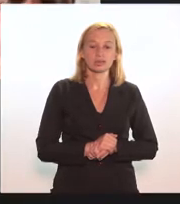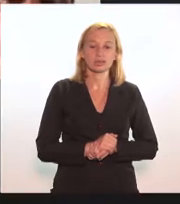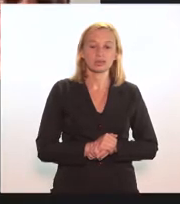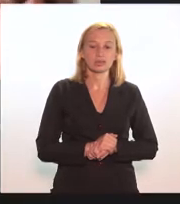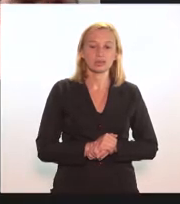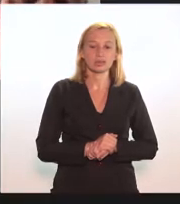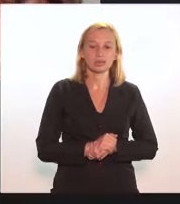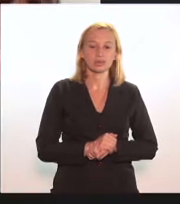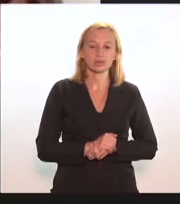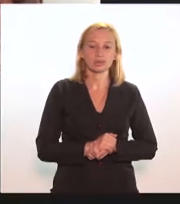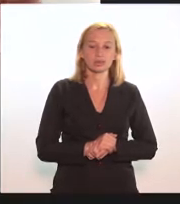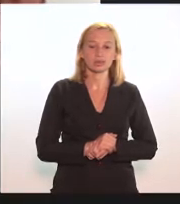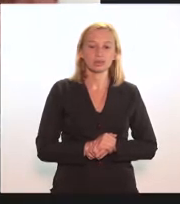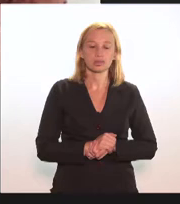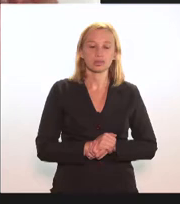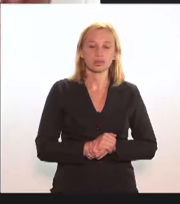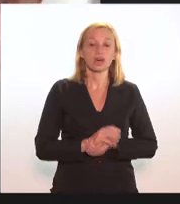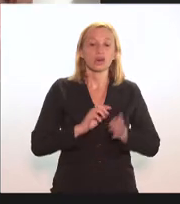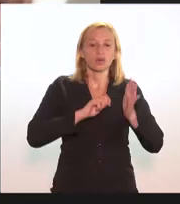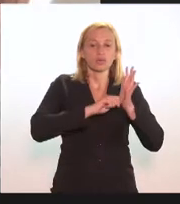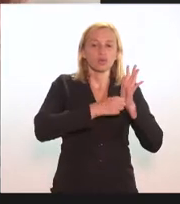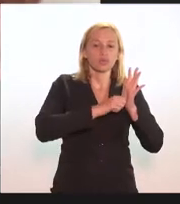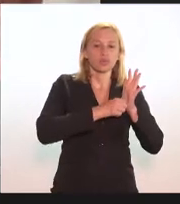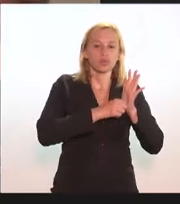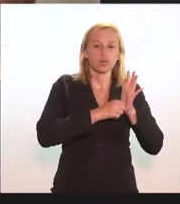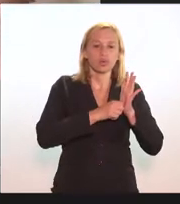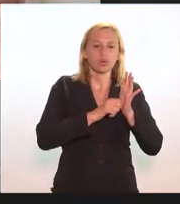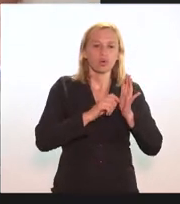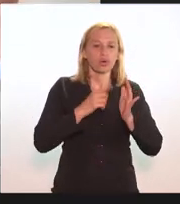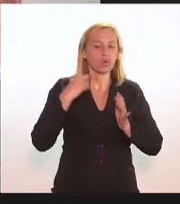Uma outra informação. Um microfone aberto com uma criança.